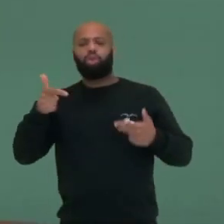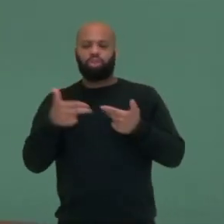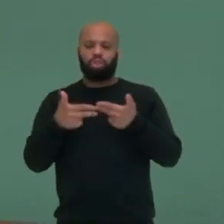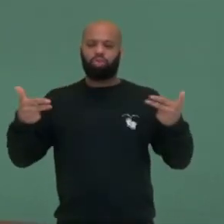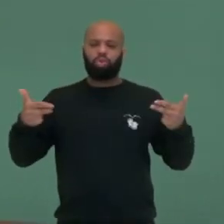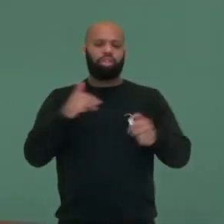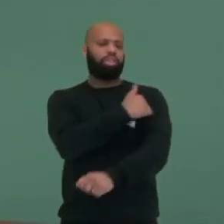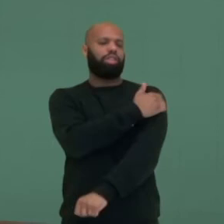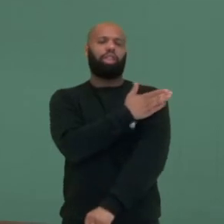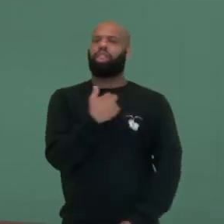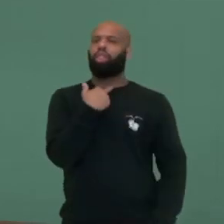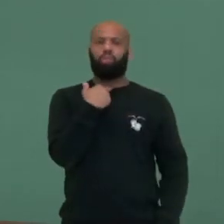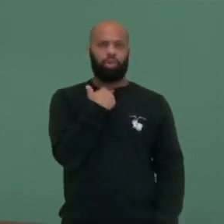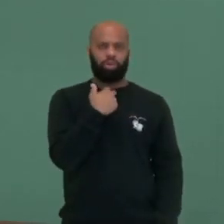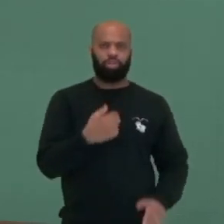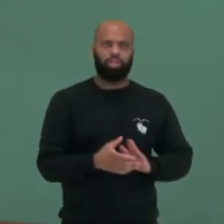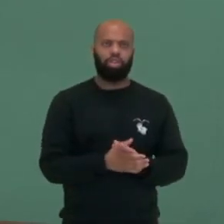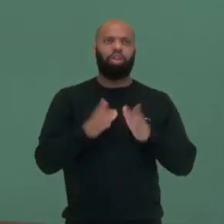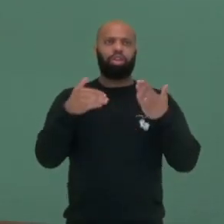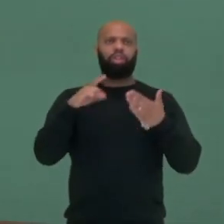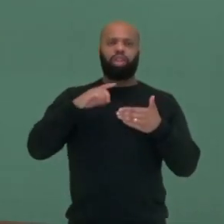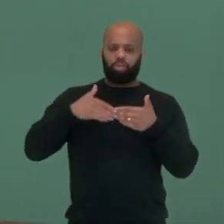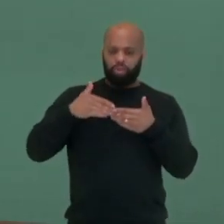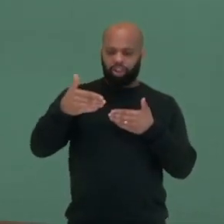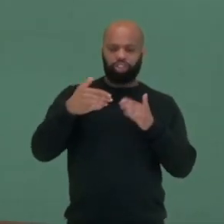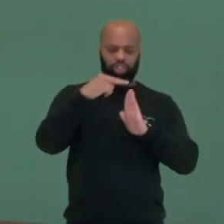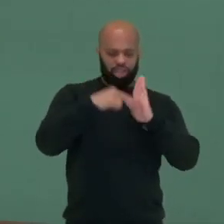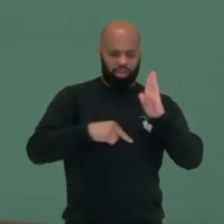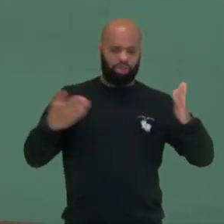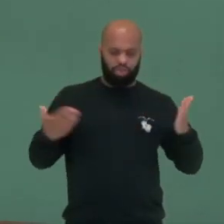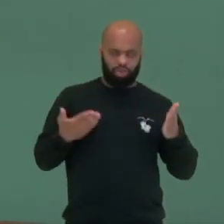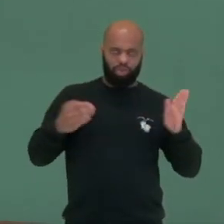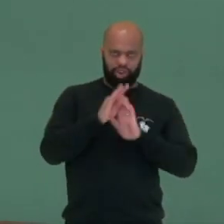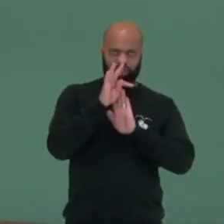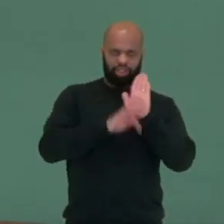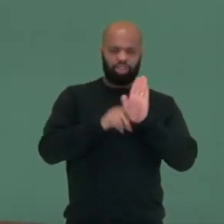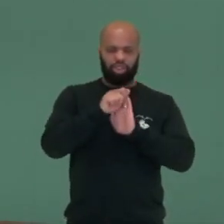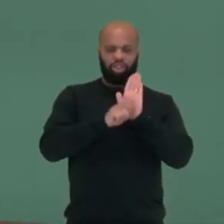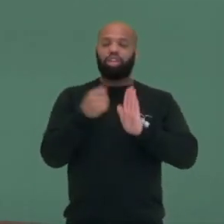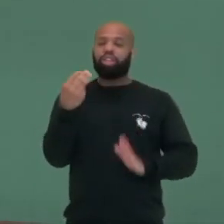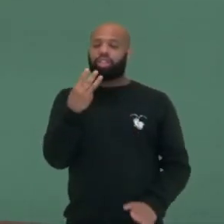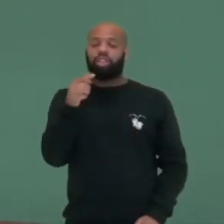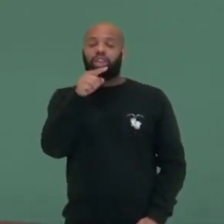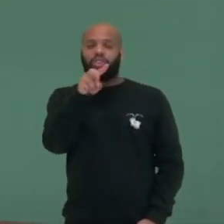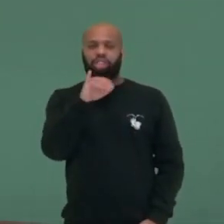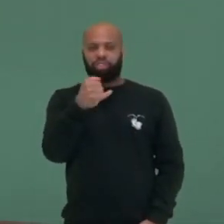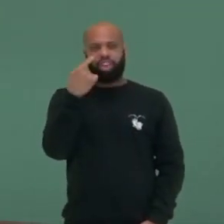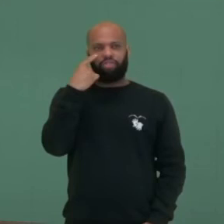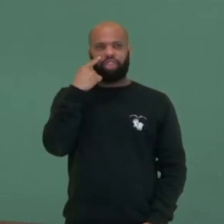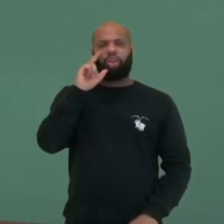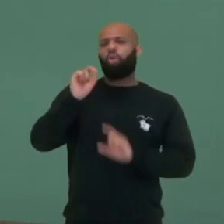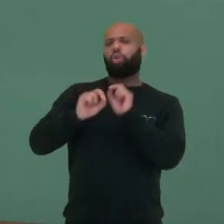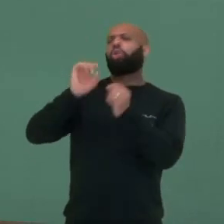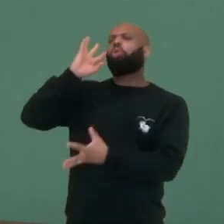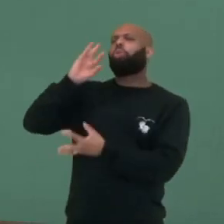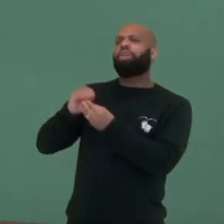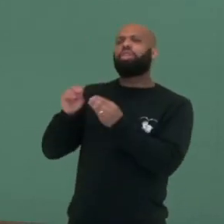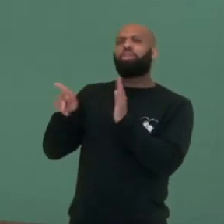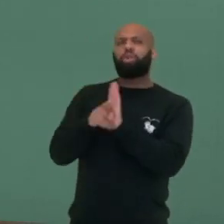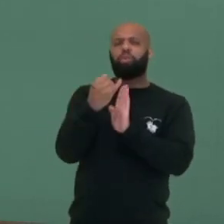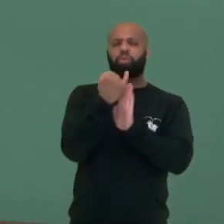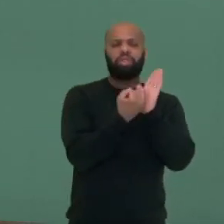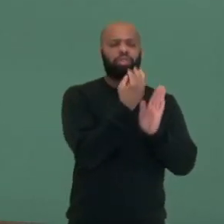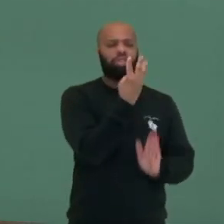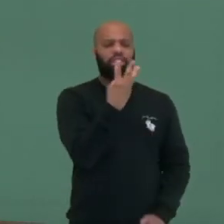formas de discriminação. A partir da leitura desse trecho do artigo 3º, qual a melhor interpretação para os incisos